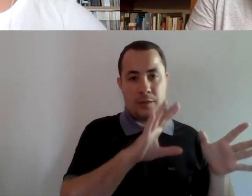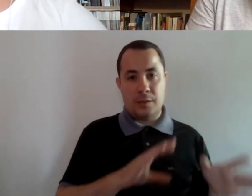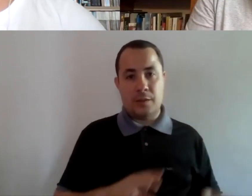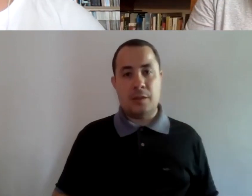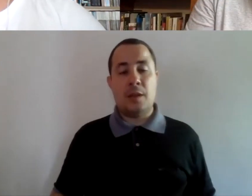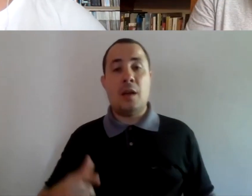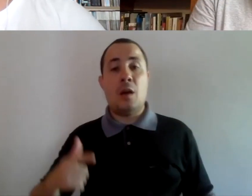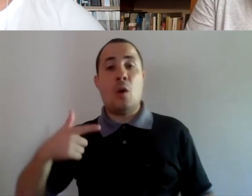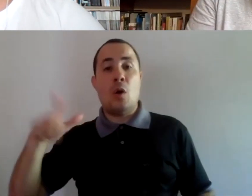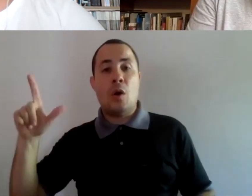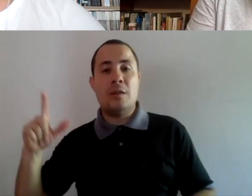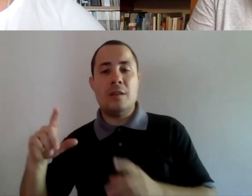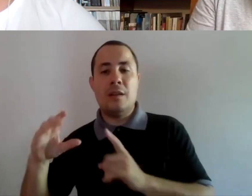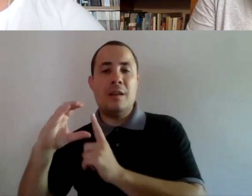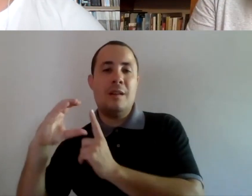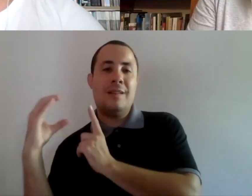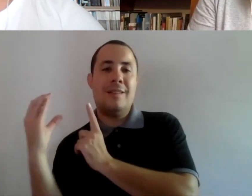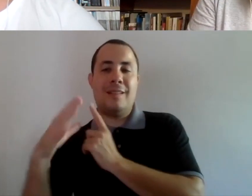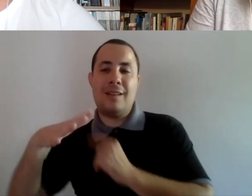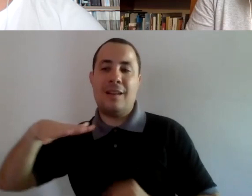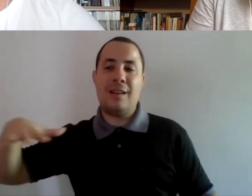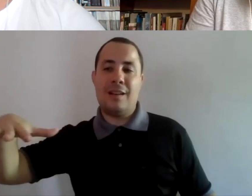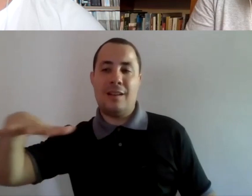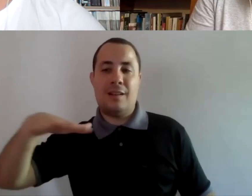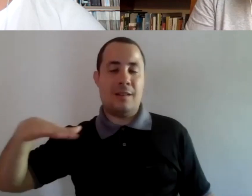comunitária, né? Somando os 20%.